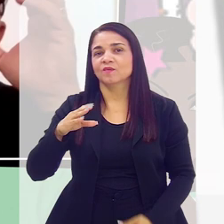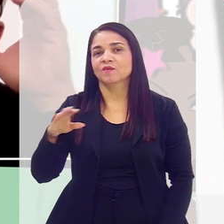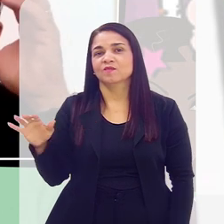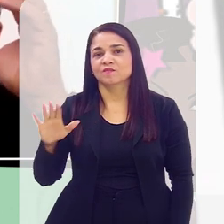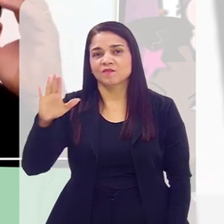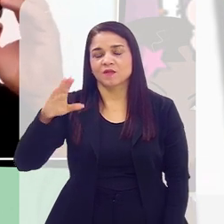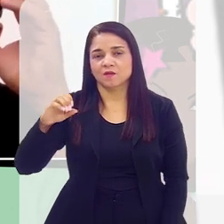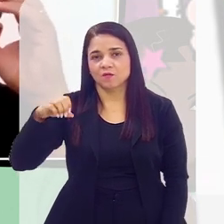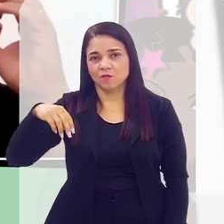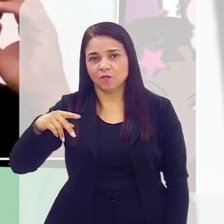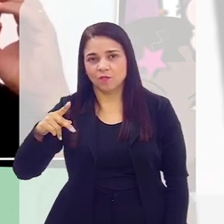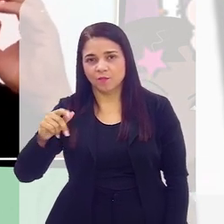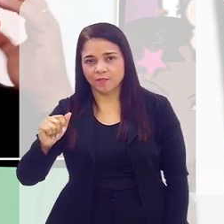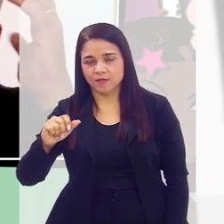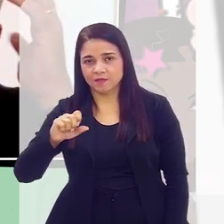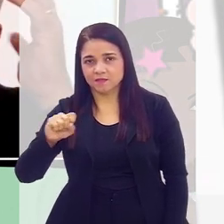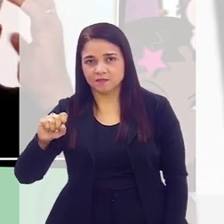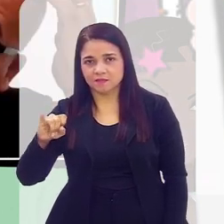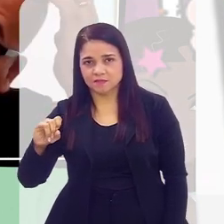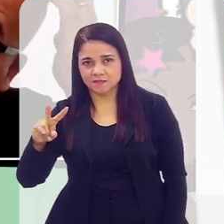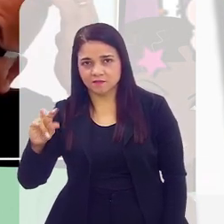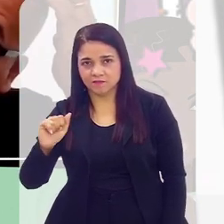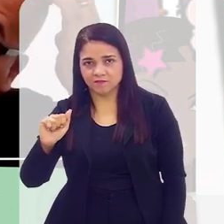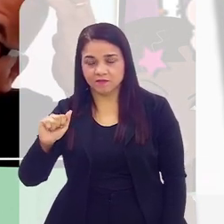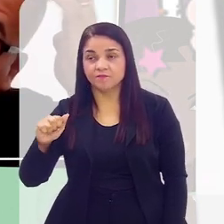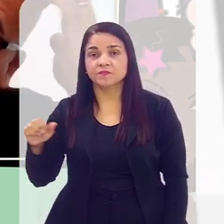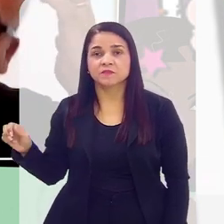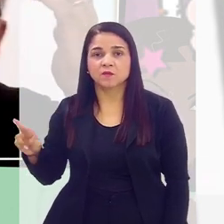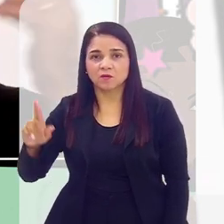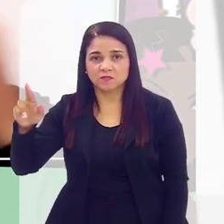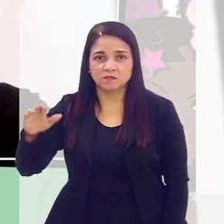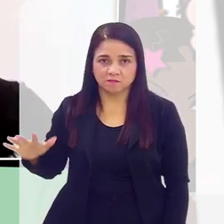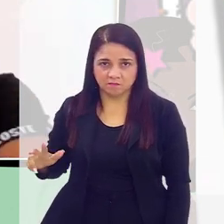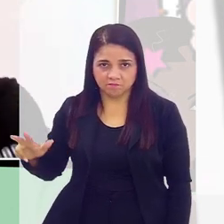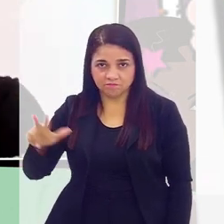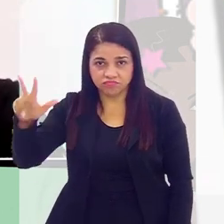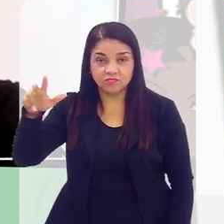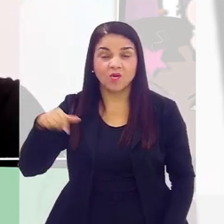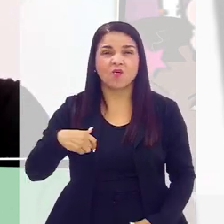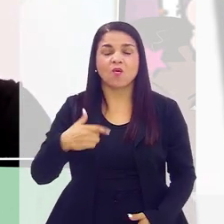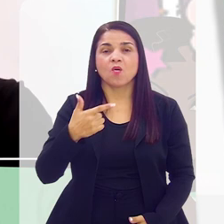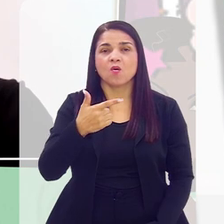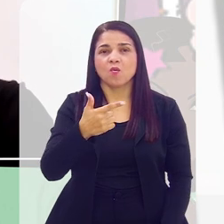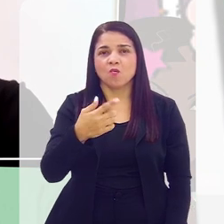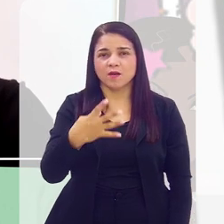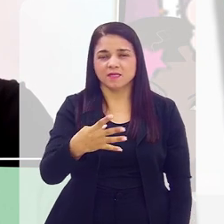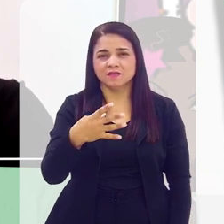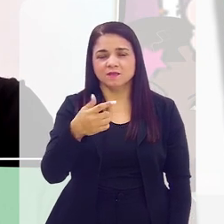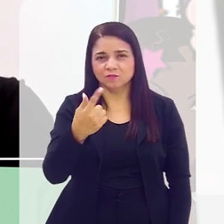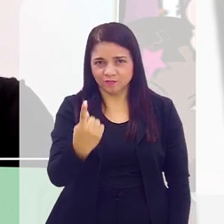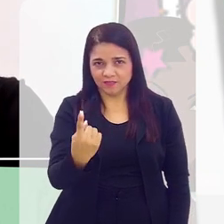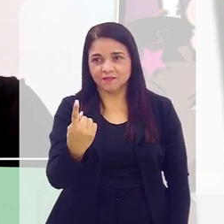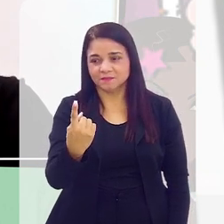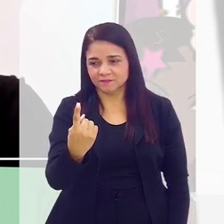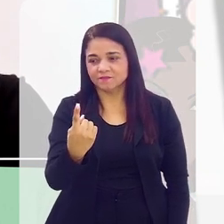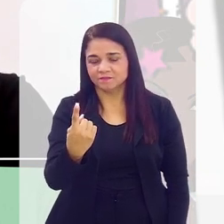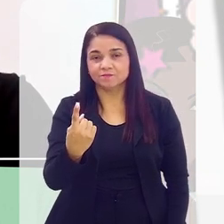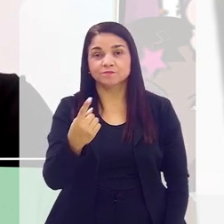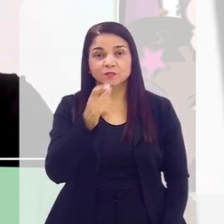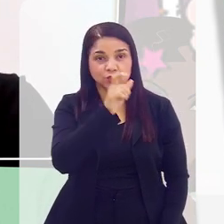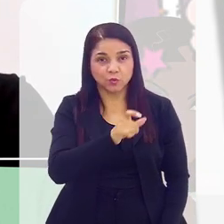tanto da Rocinha quanto do Vidigal, Alexandre? Hoje nós temos um número teto de 41 pessoas que a gente consegue atender nas duas